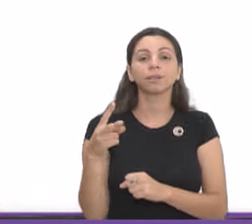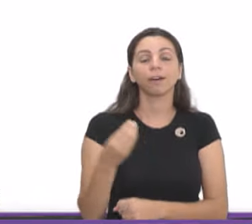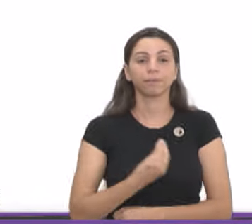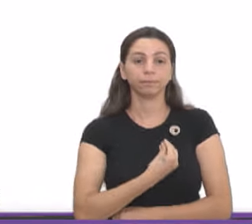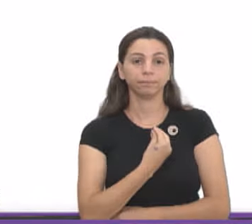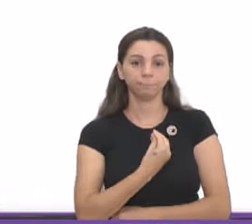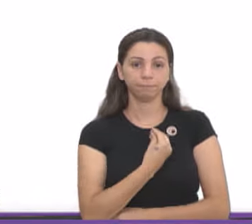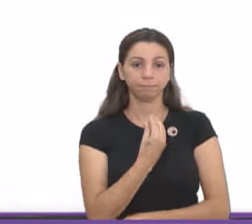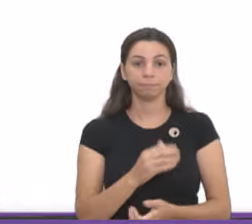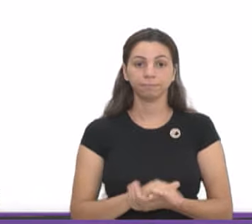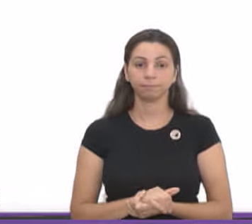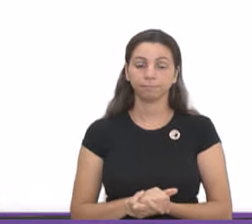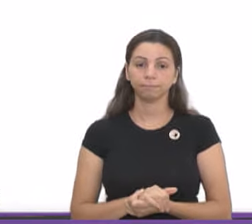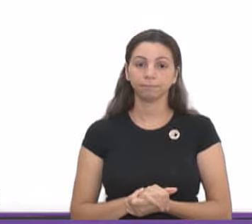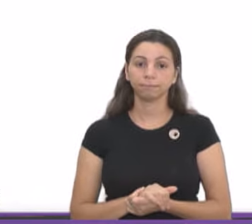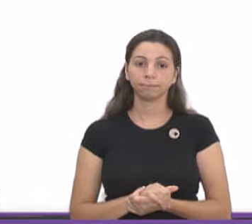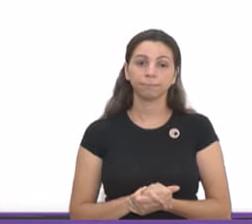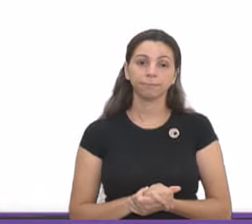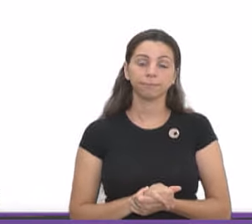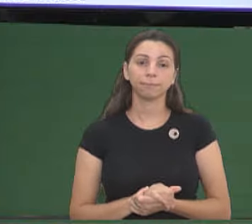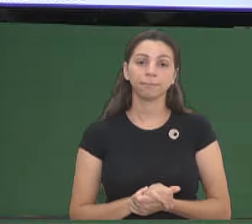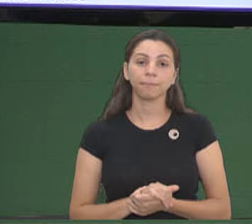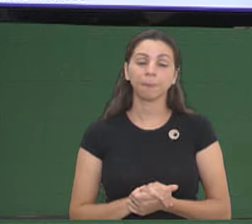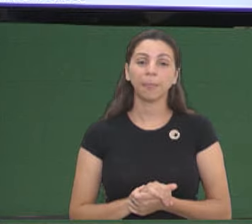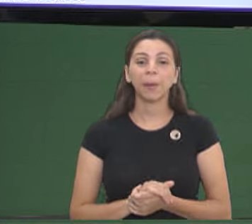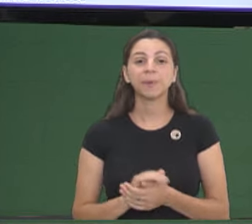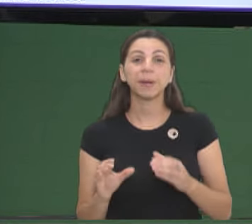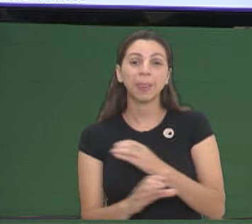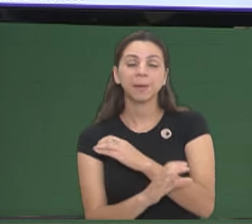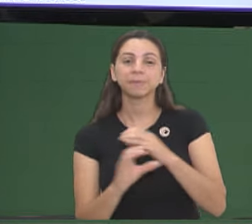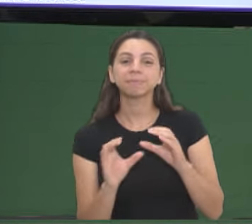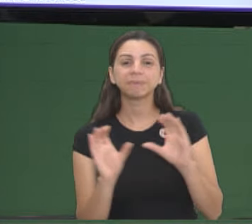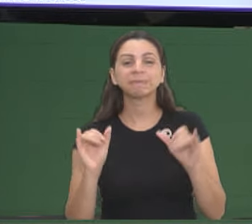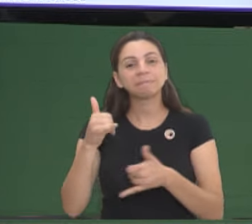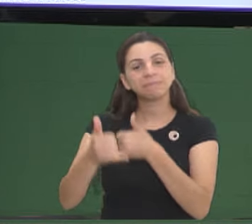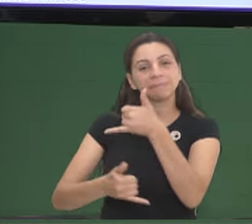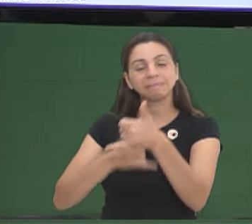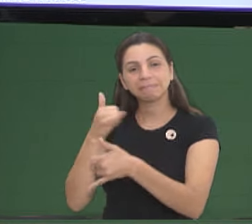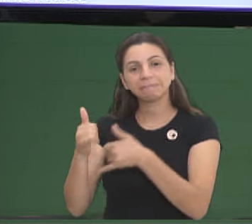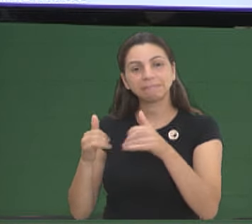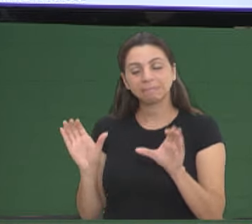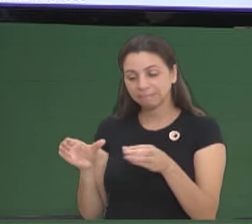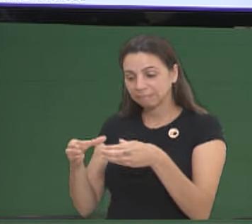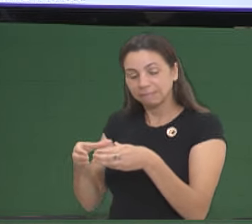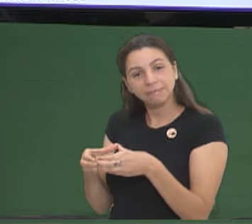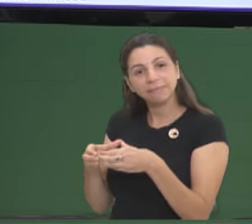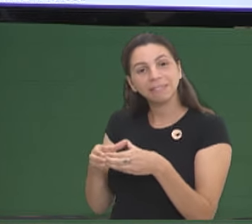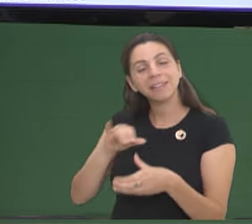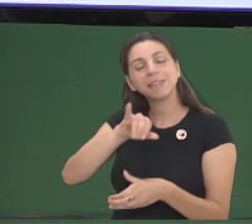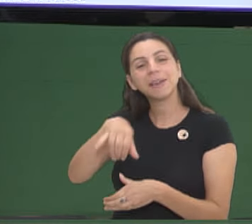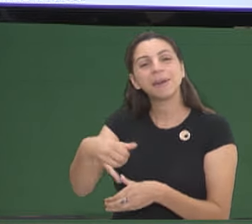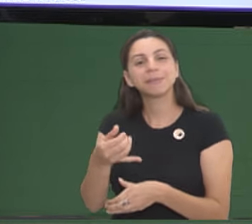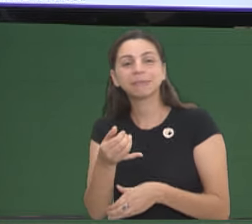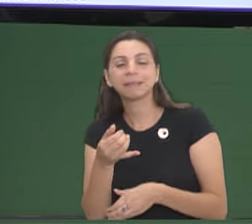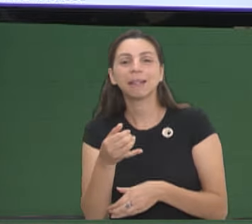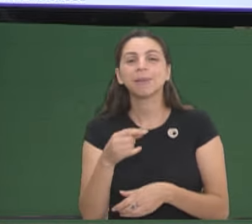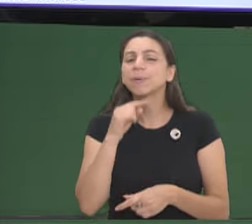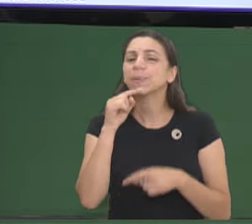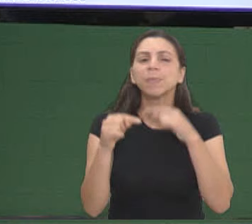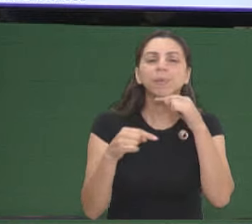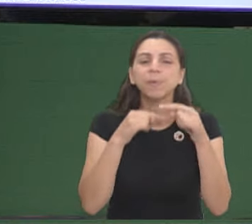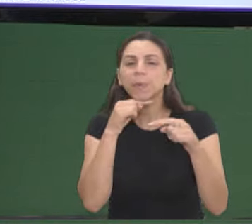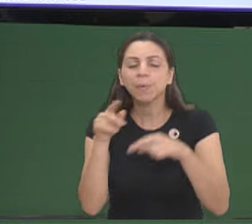tá? Então, e com isso a gente chega na conclusão dos jogos cooperativos. Espero que vocês tenham aproveitado, tirem as dúvidas